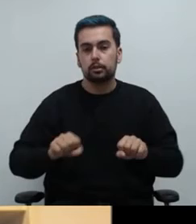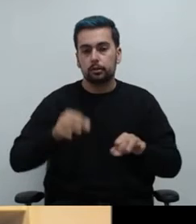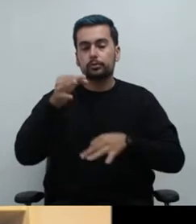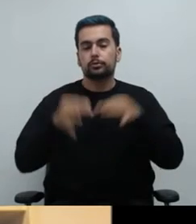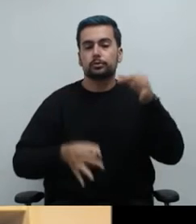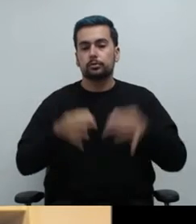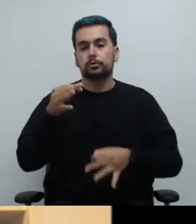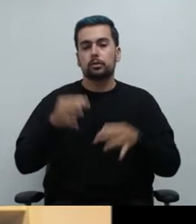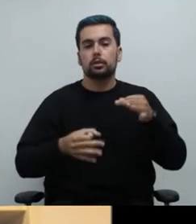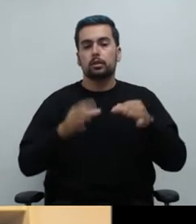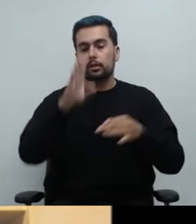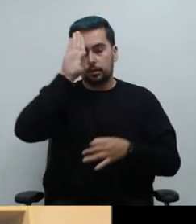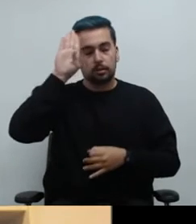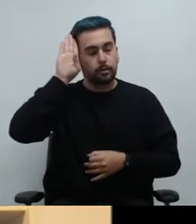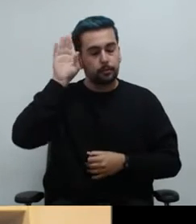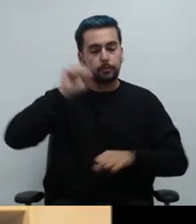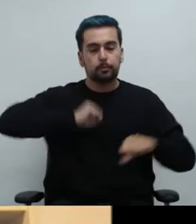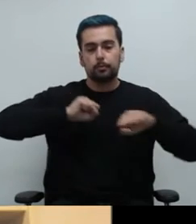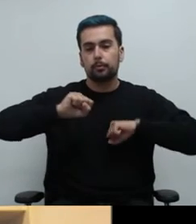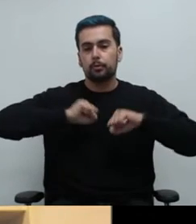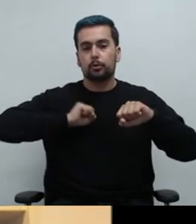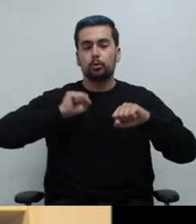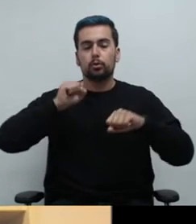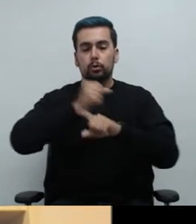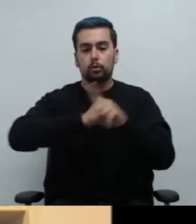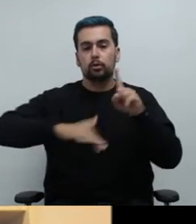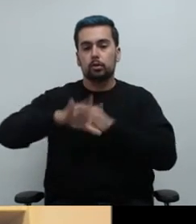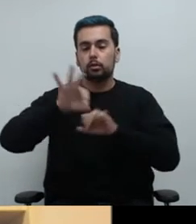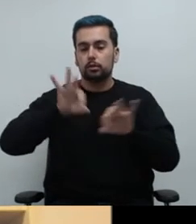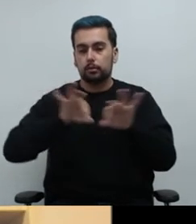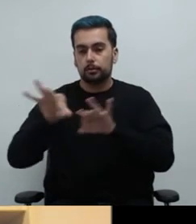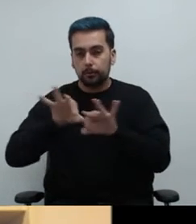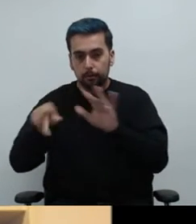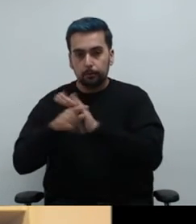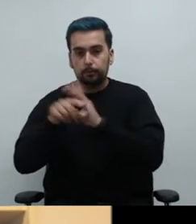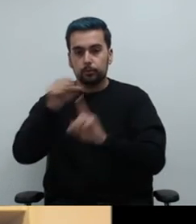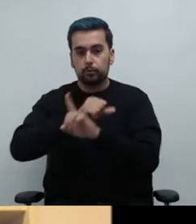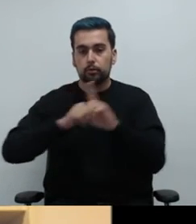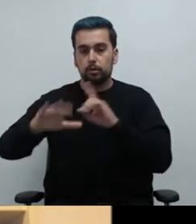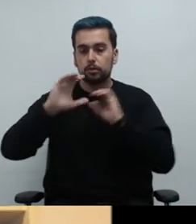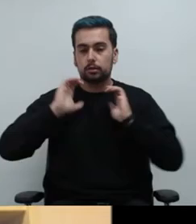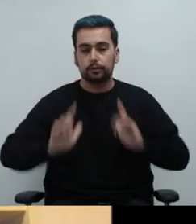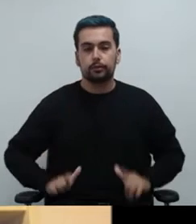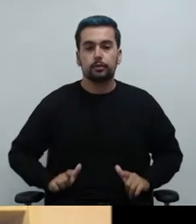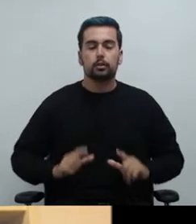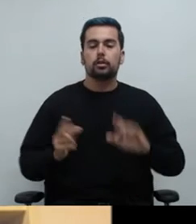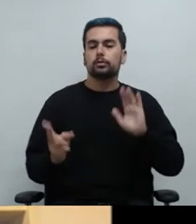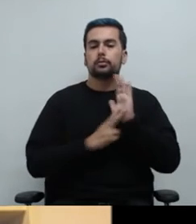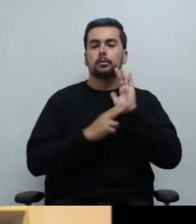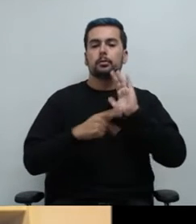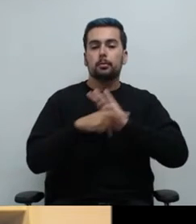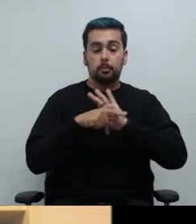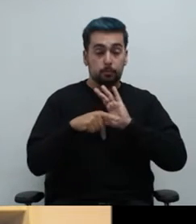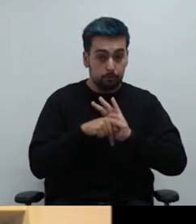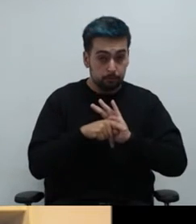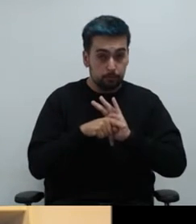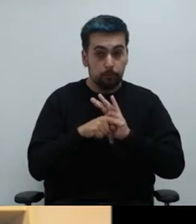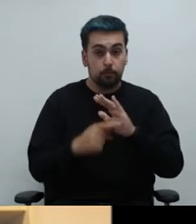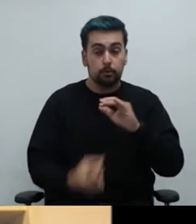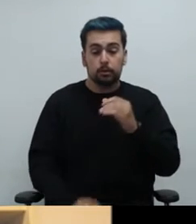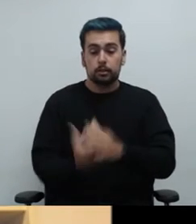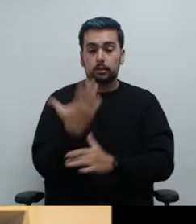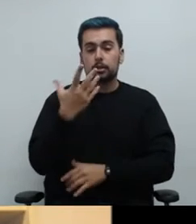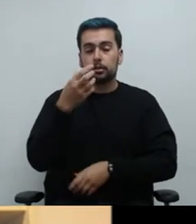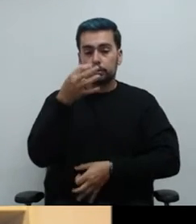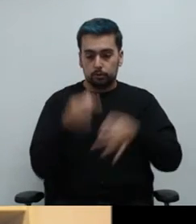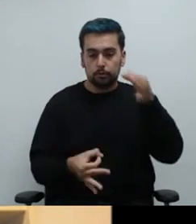acadêmicos, movimentos sociais e organizações da sociedade civil, comprometidos com a construção de uma